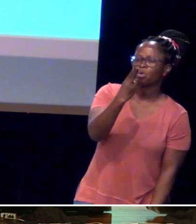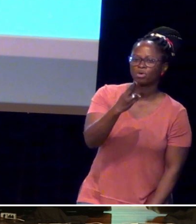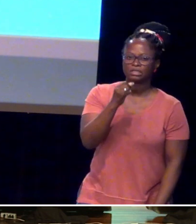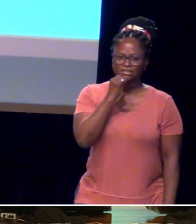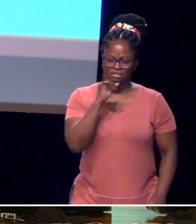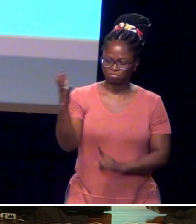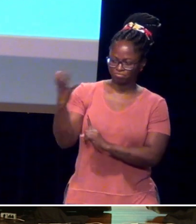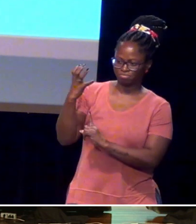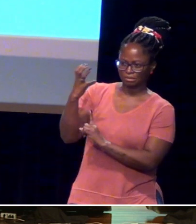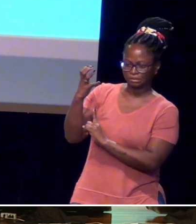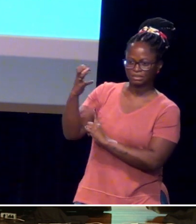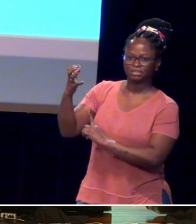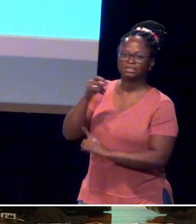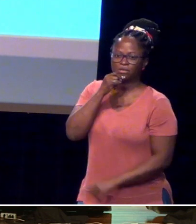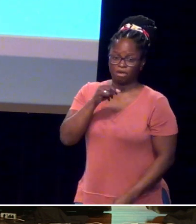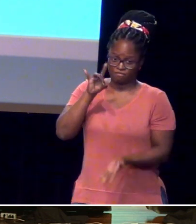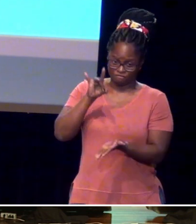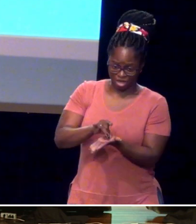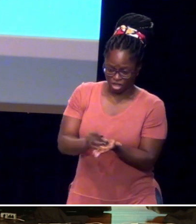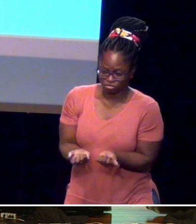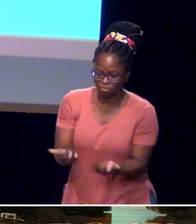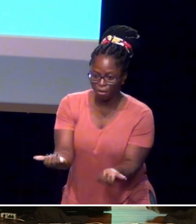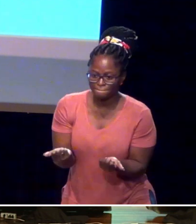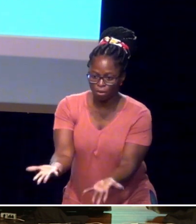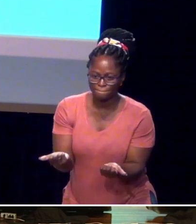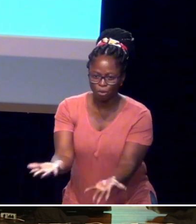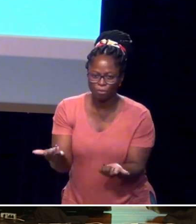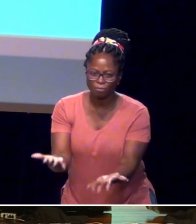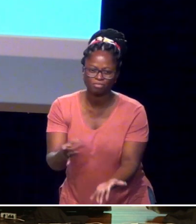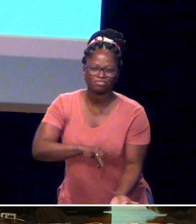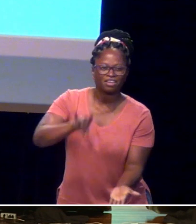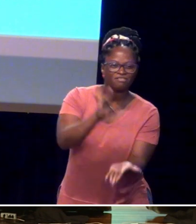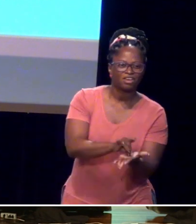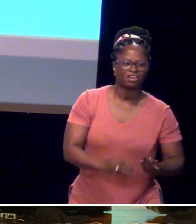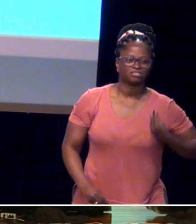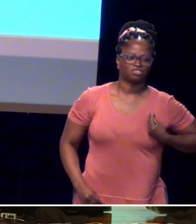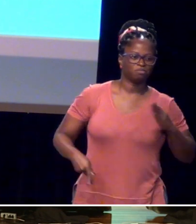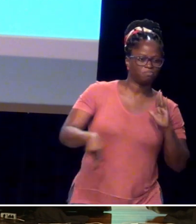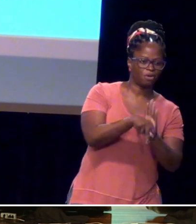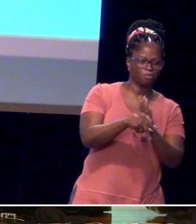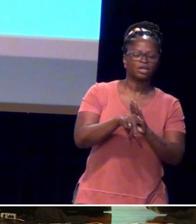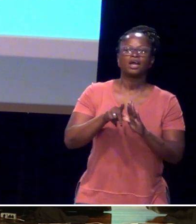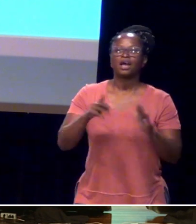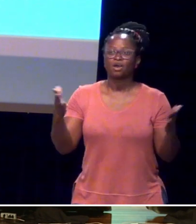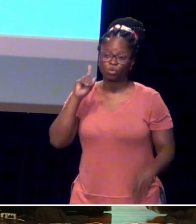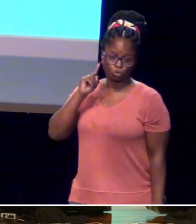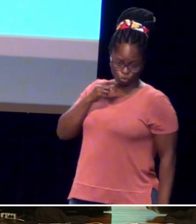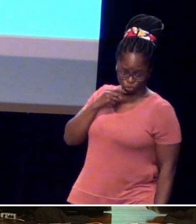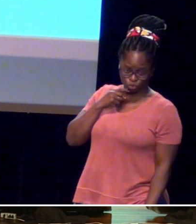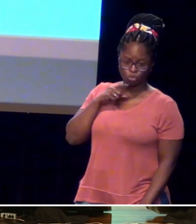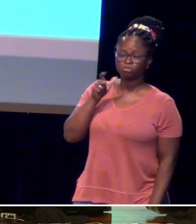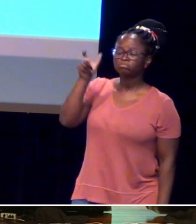é transmitida de forma autoritária, sem relação com a verdade da vida. E, no caso dos